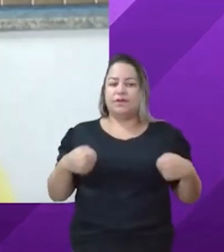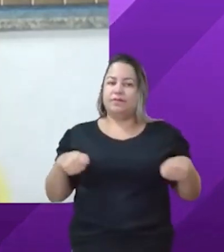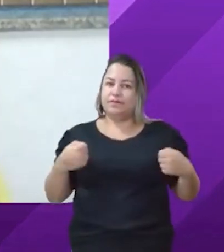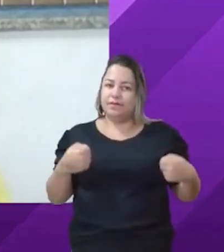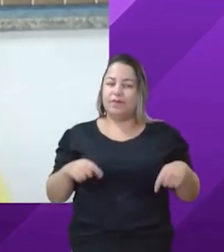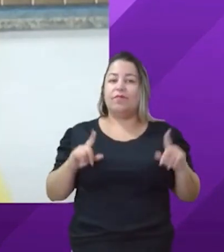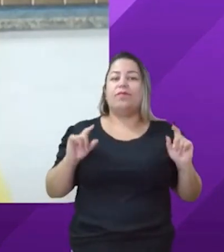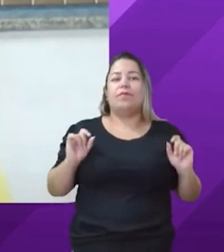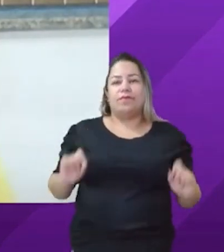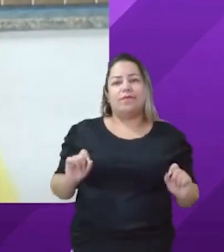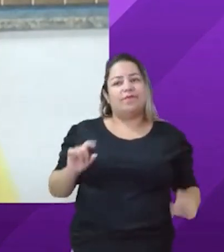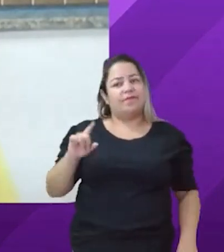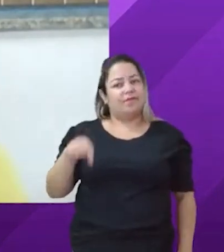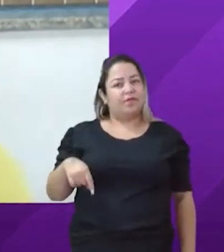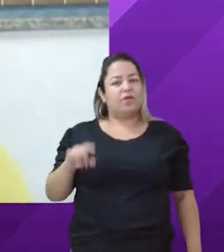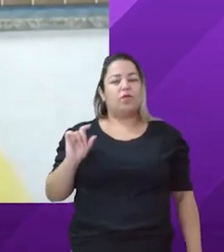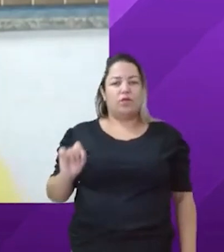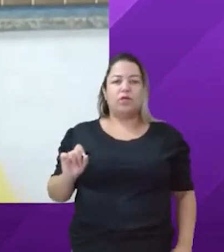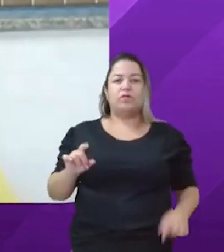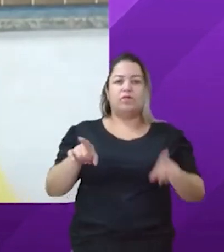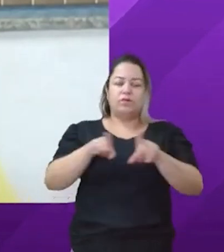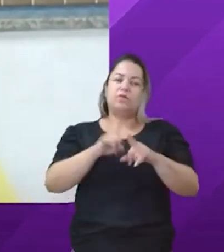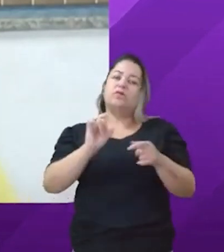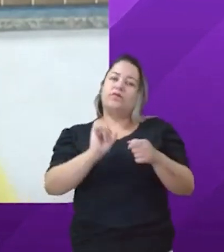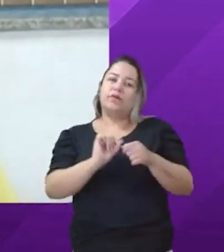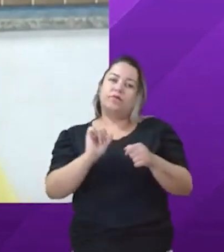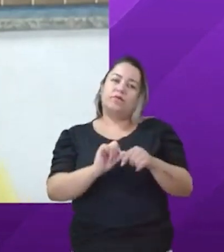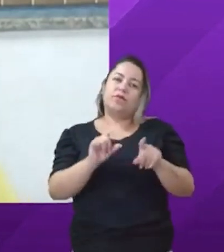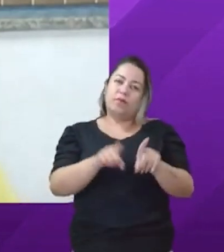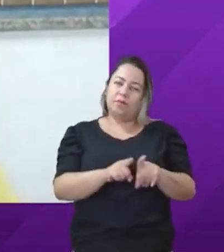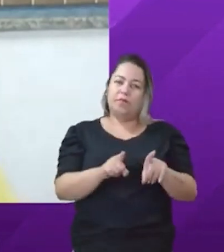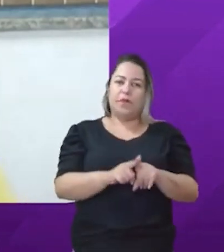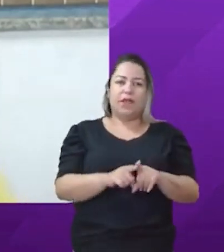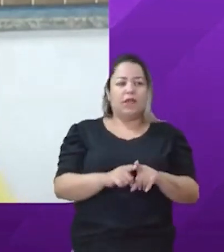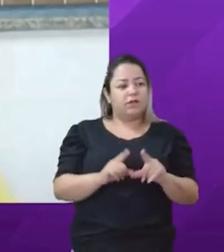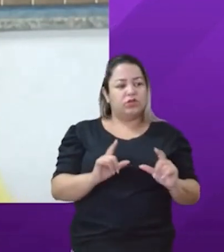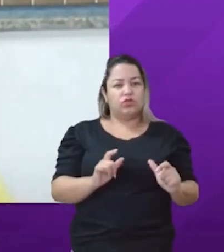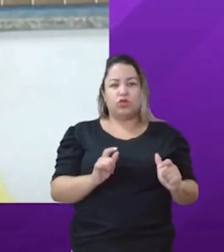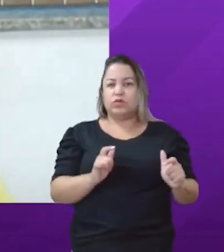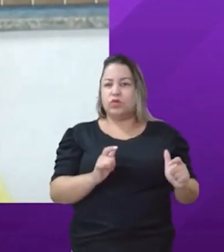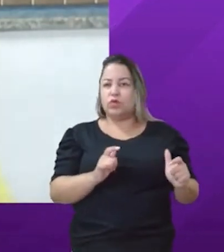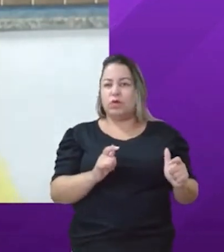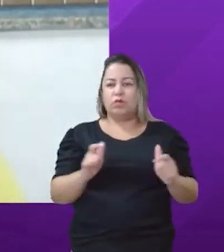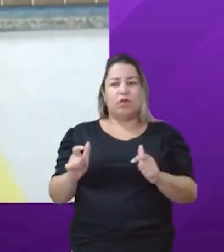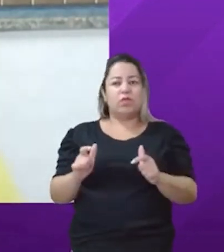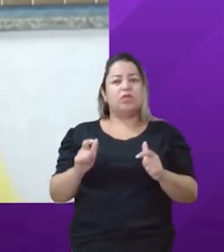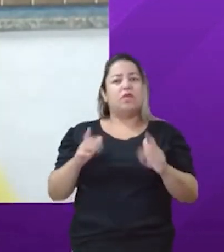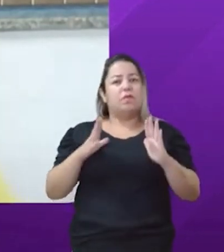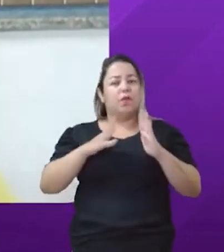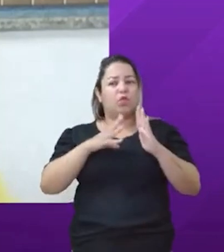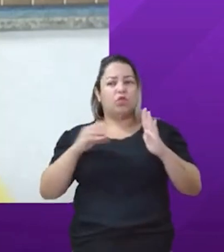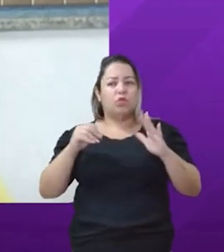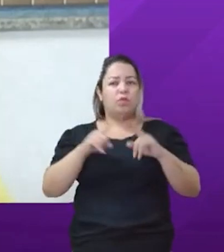precisam serem construídos a partir de uma simetria, a partir de um